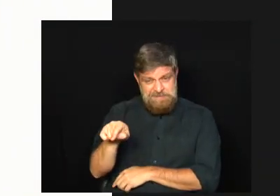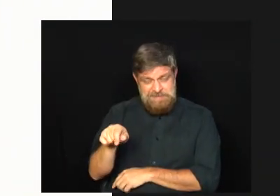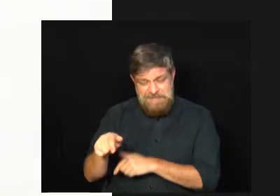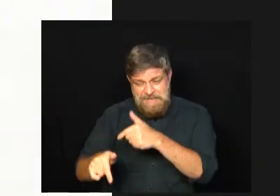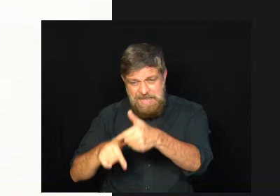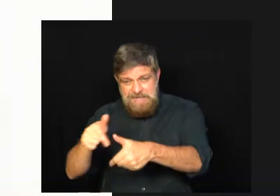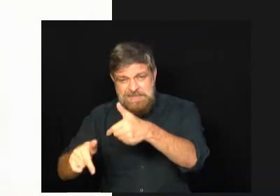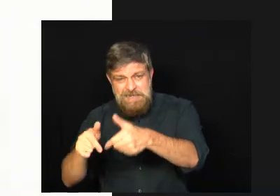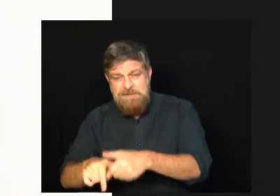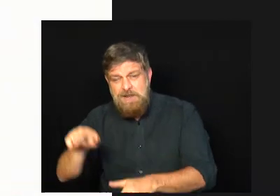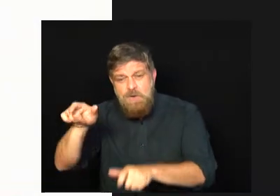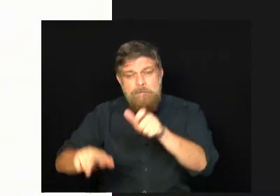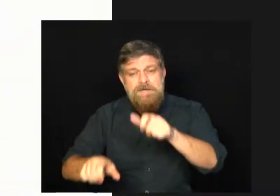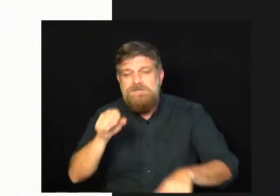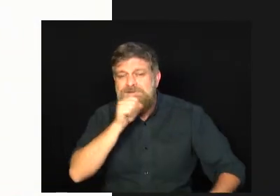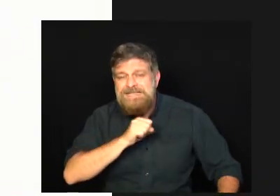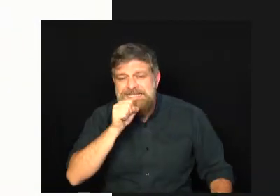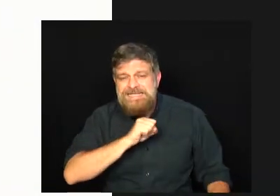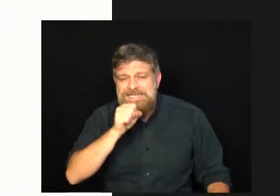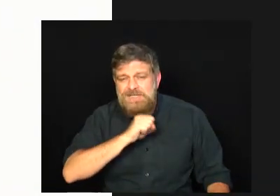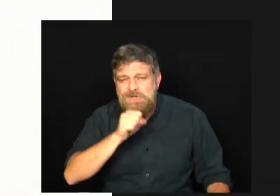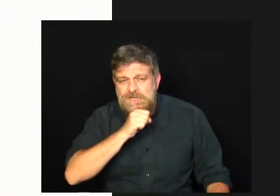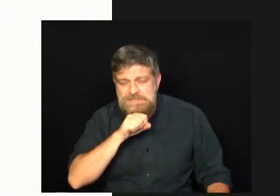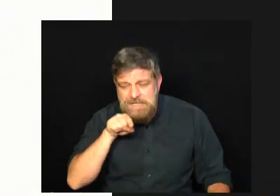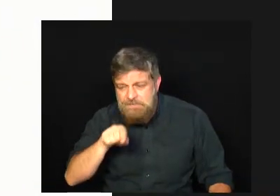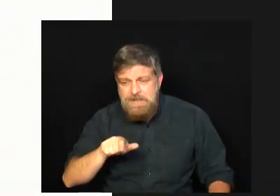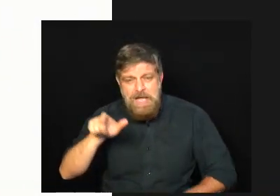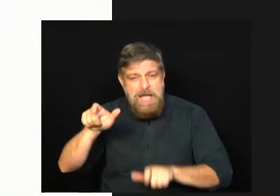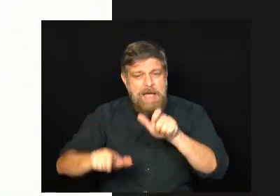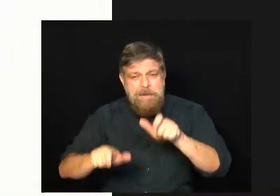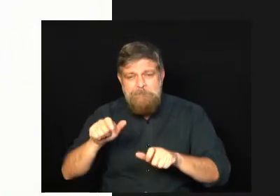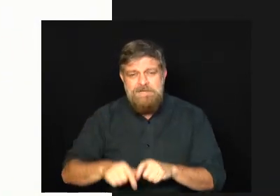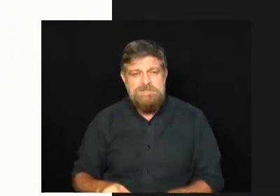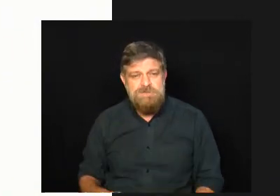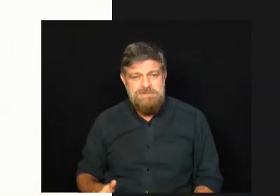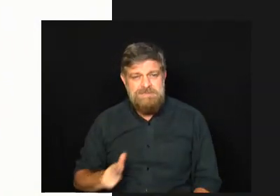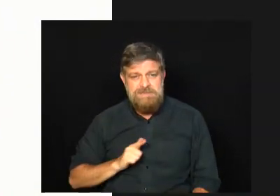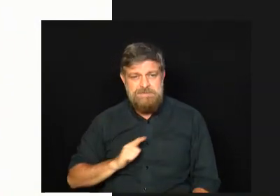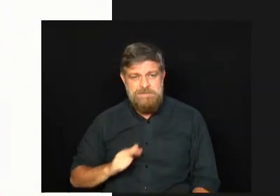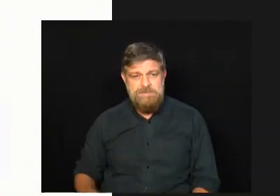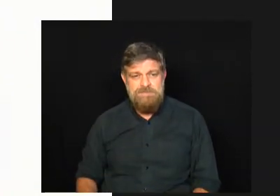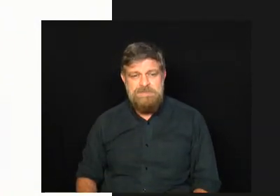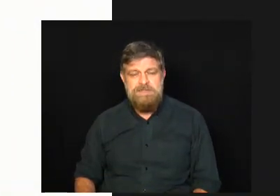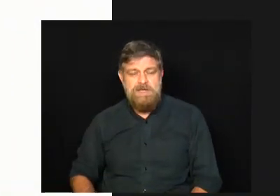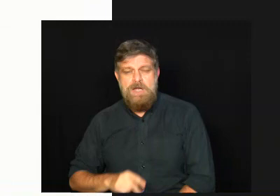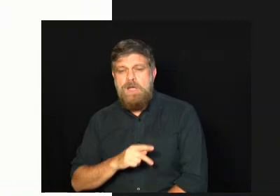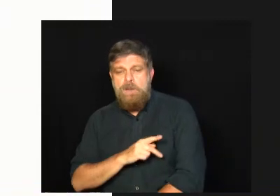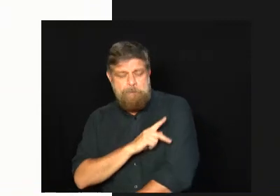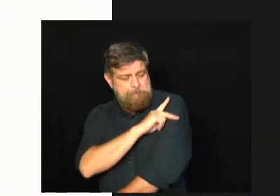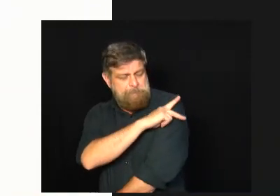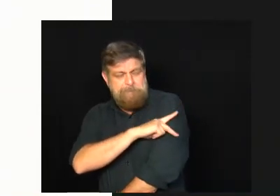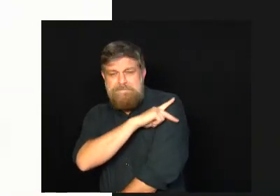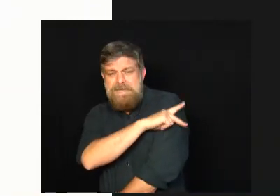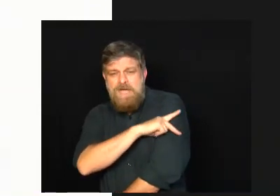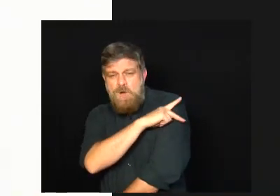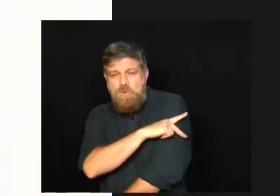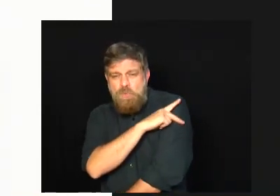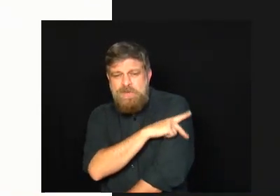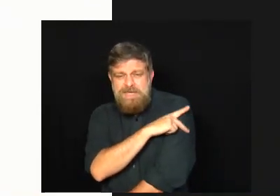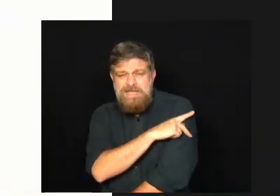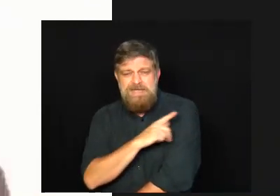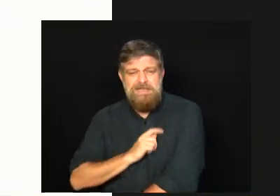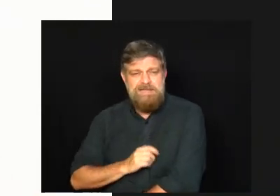com idosos, muita gente que veio, às vezes, lá do Piauí, veio do